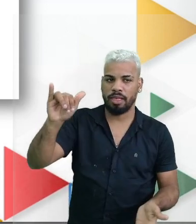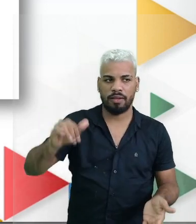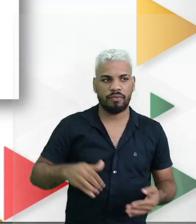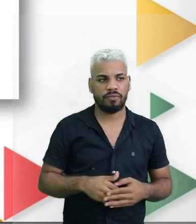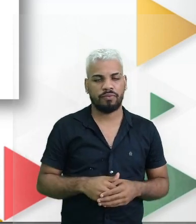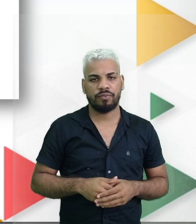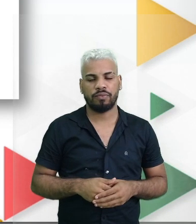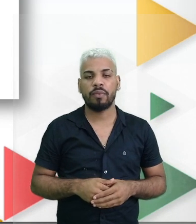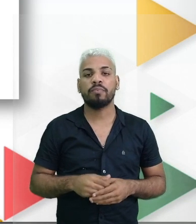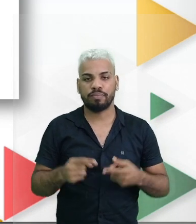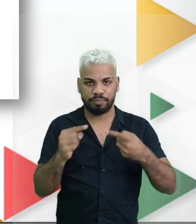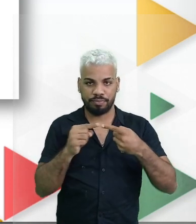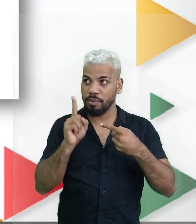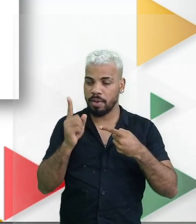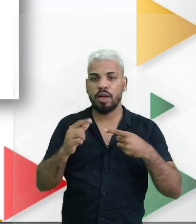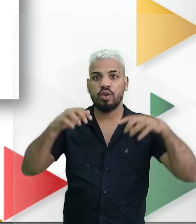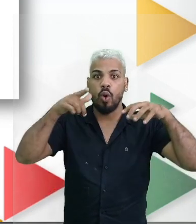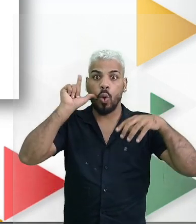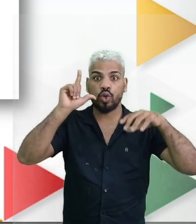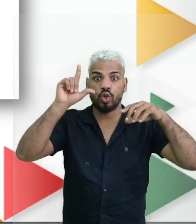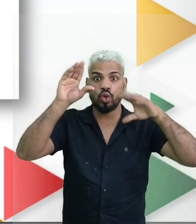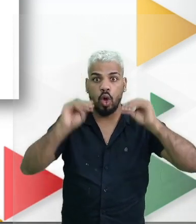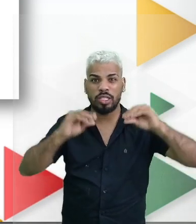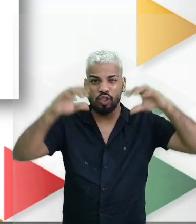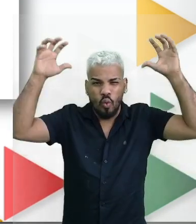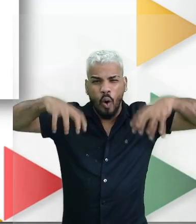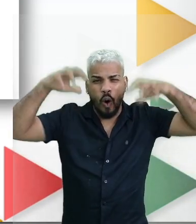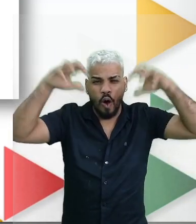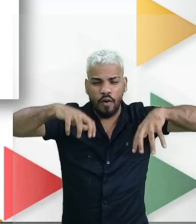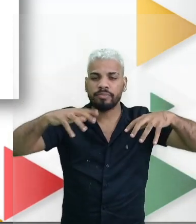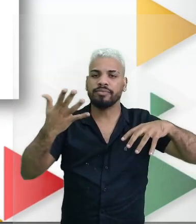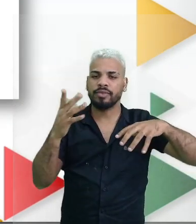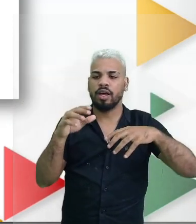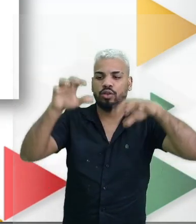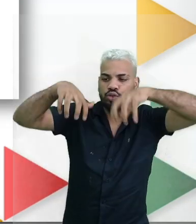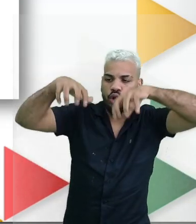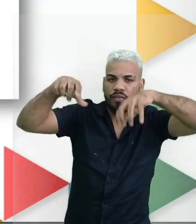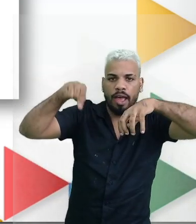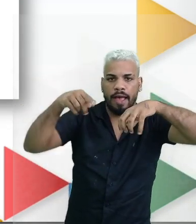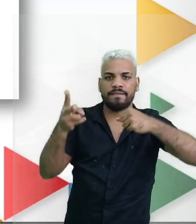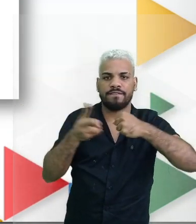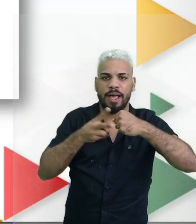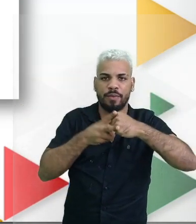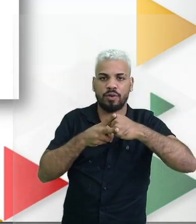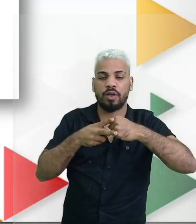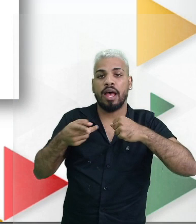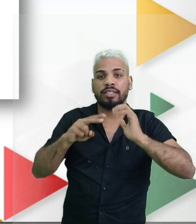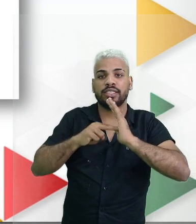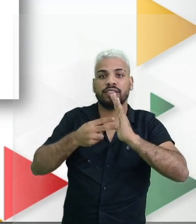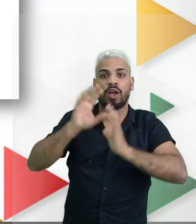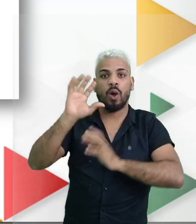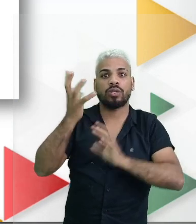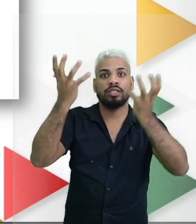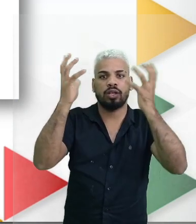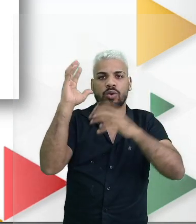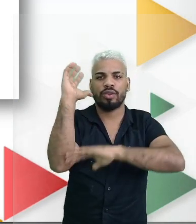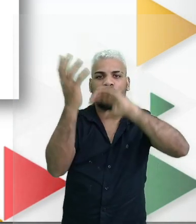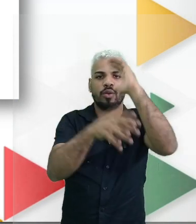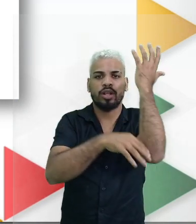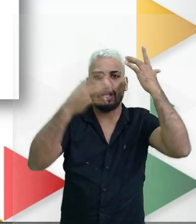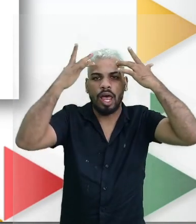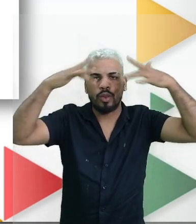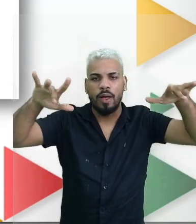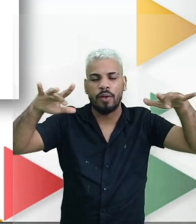choveu muito ontem à noite. Nós temos o verbo chover, é um verbo que indica fenômeno da